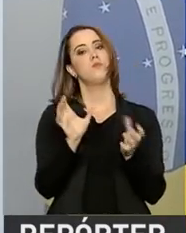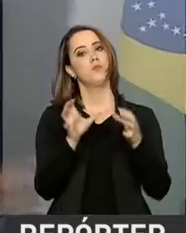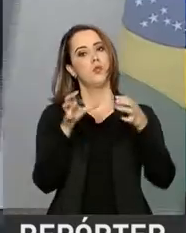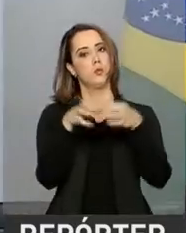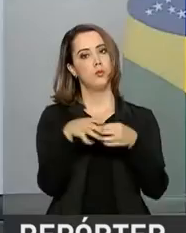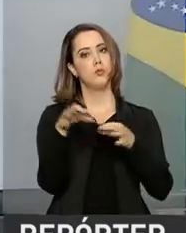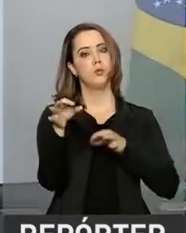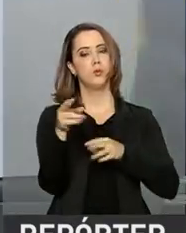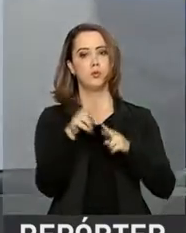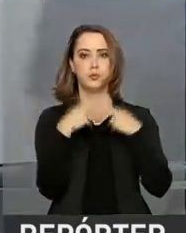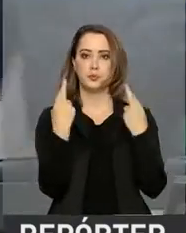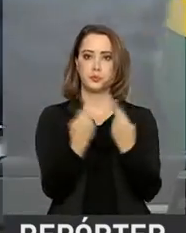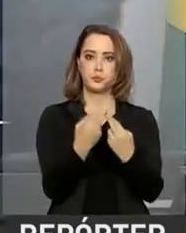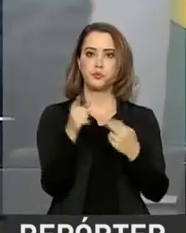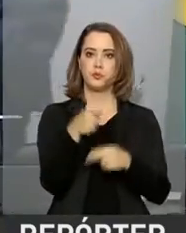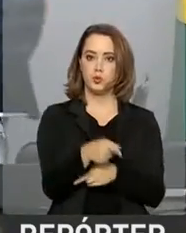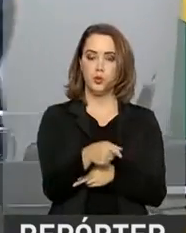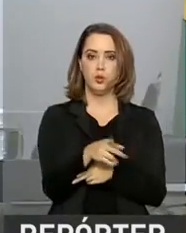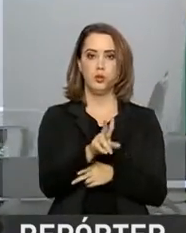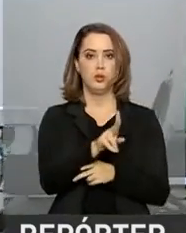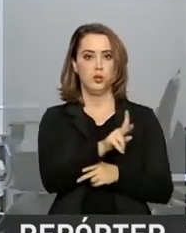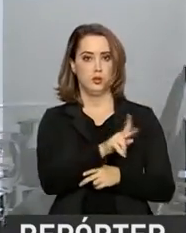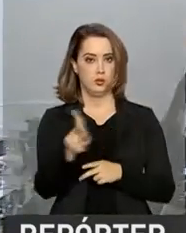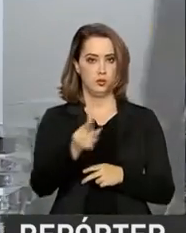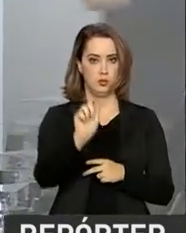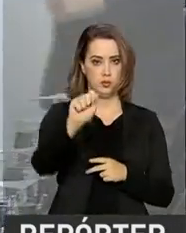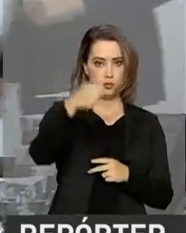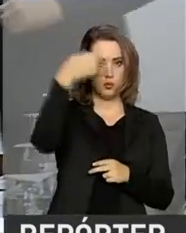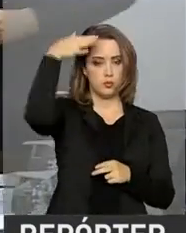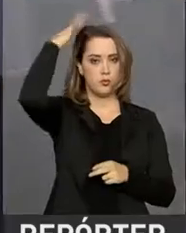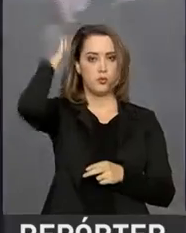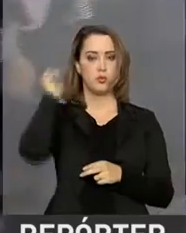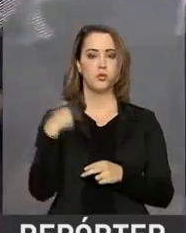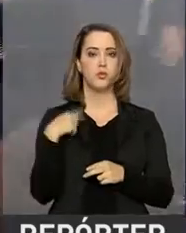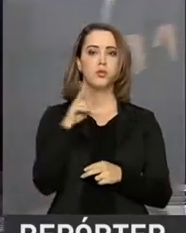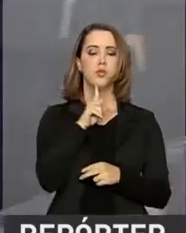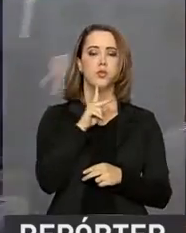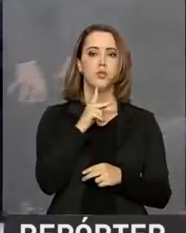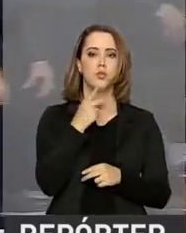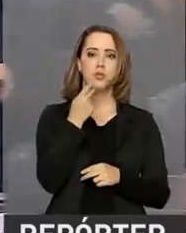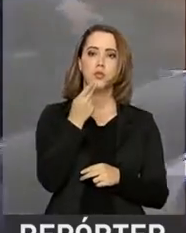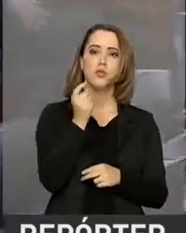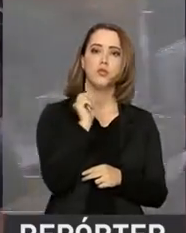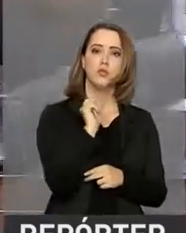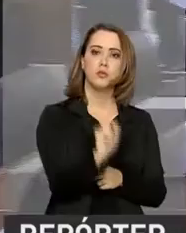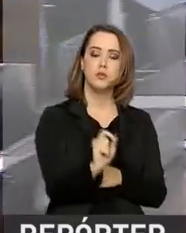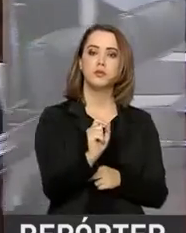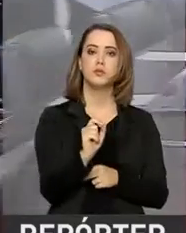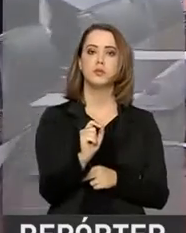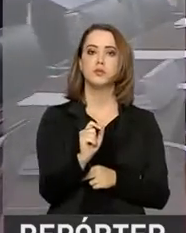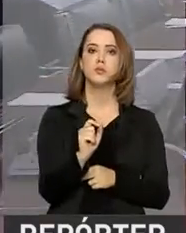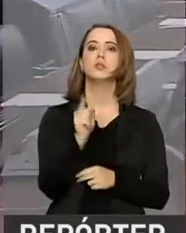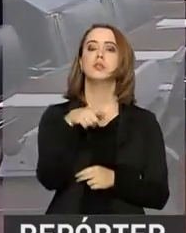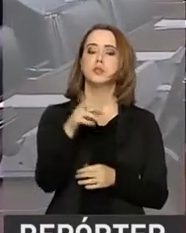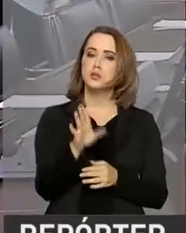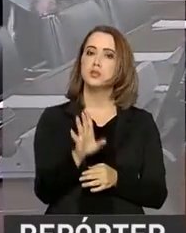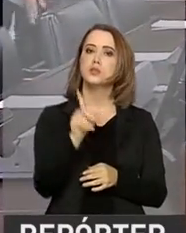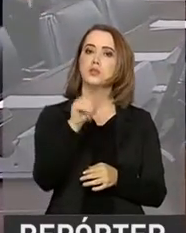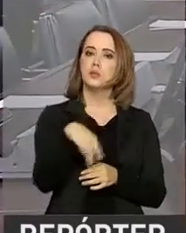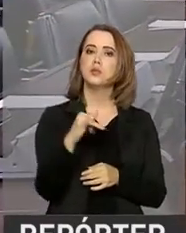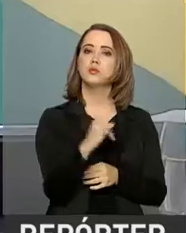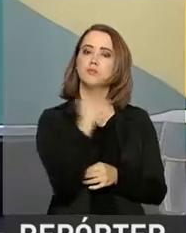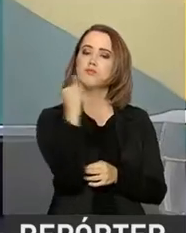repassadas pelo presidente em exercício michel temer aos ministros que estiveram presentes no encontro é que se dê prioridade